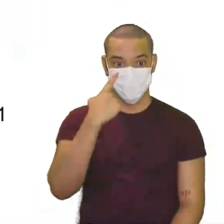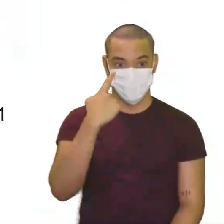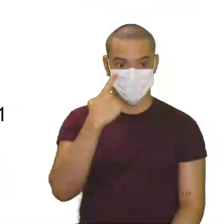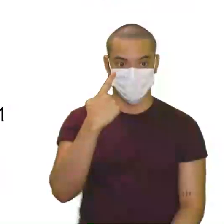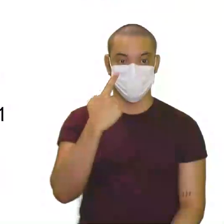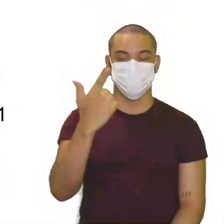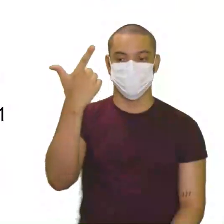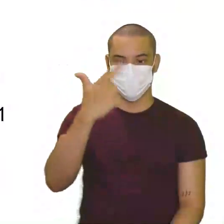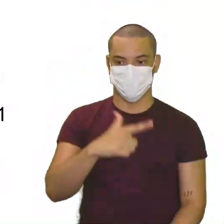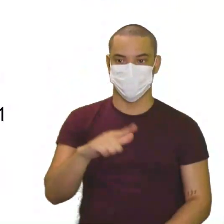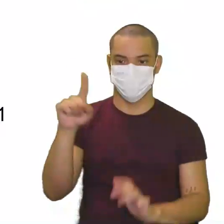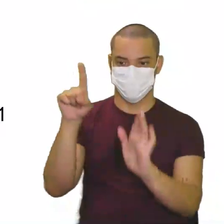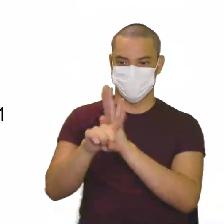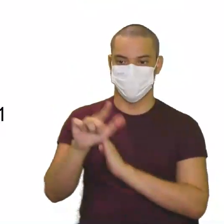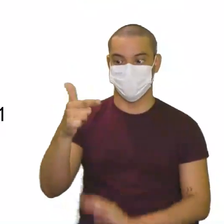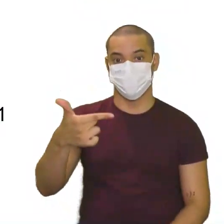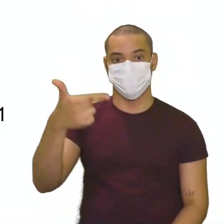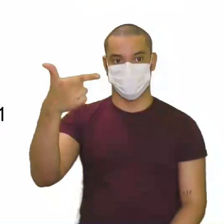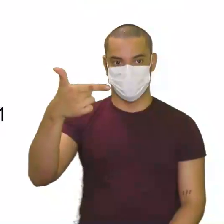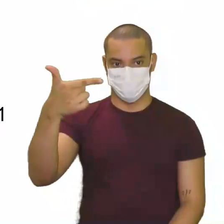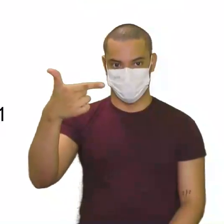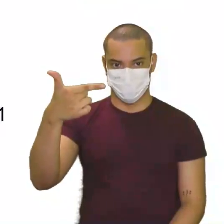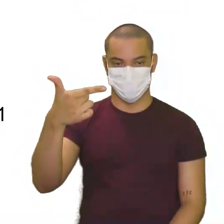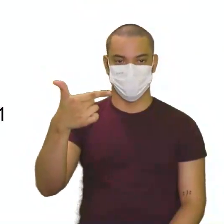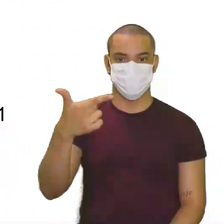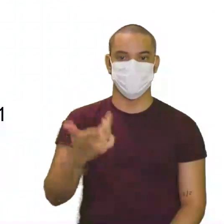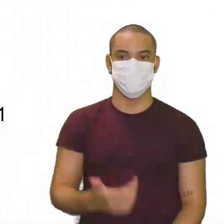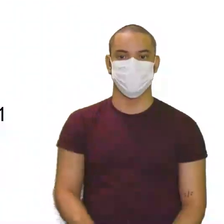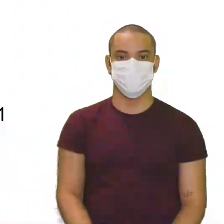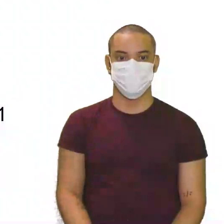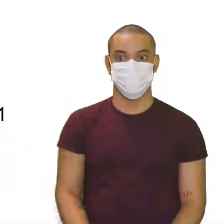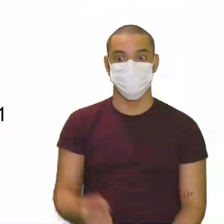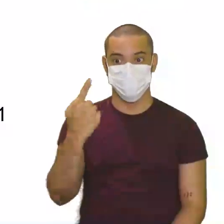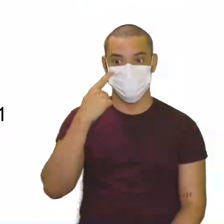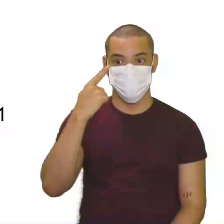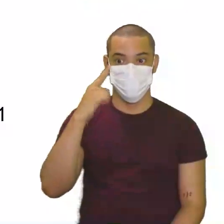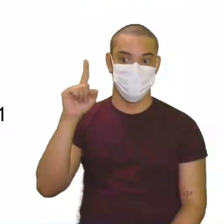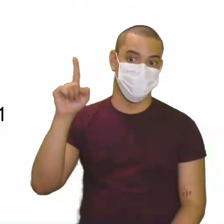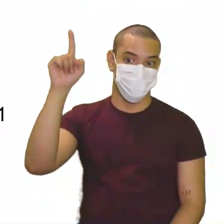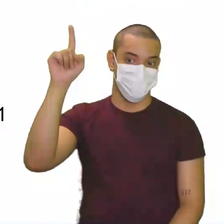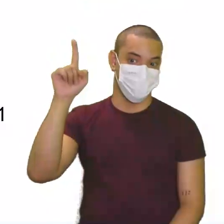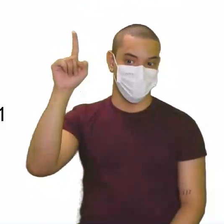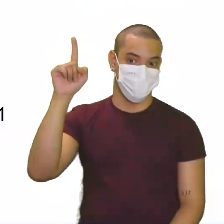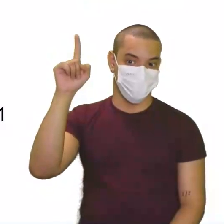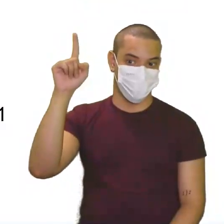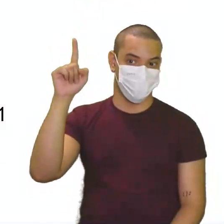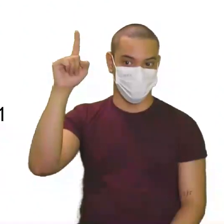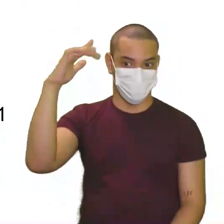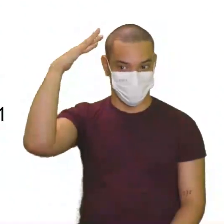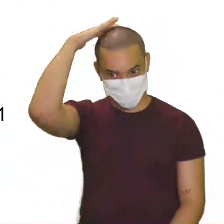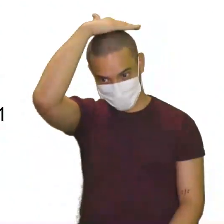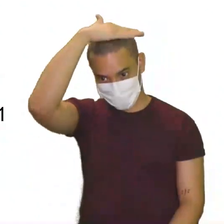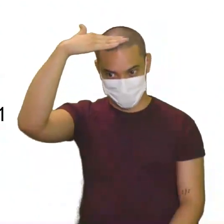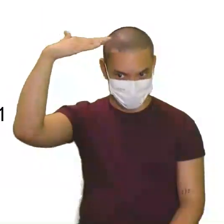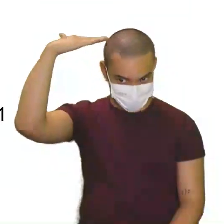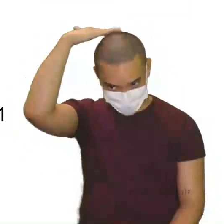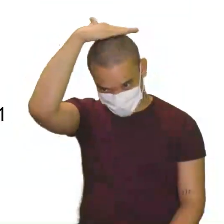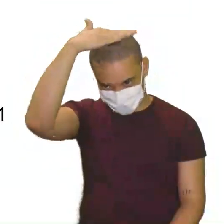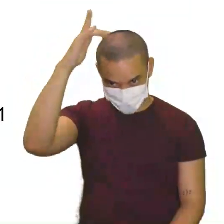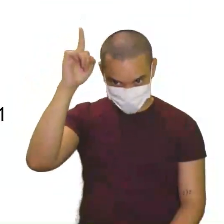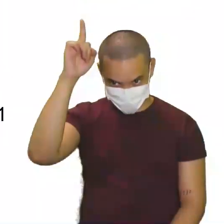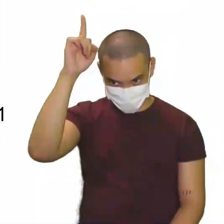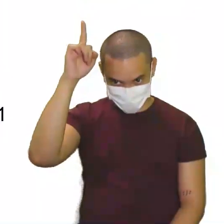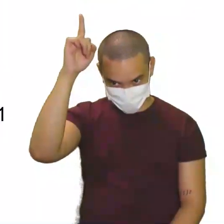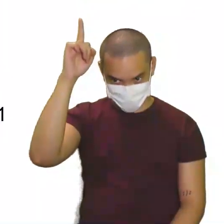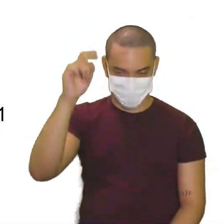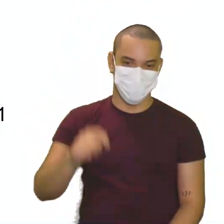para mais uma questão Questão dois se liga no tamanho de cima que tá na cabeça do Vitor aí olha só